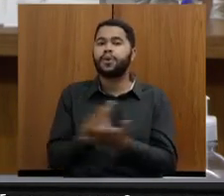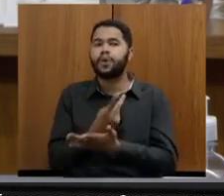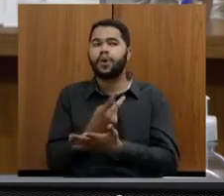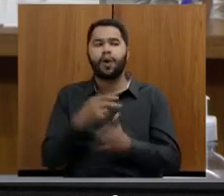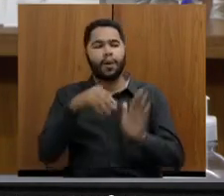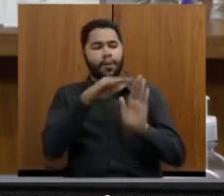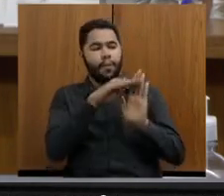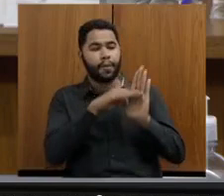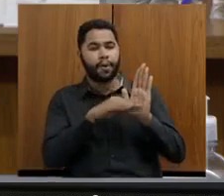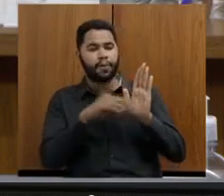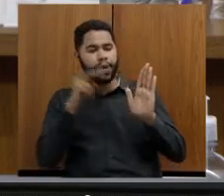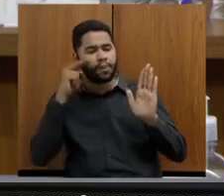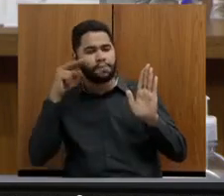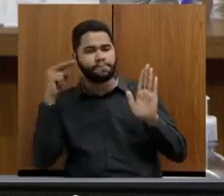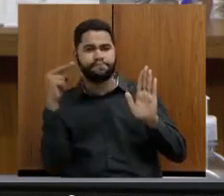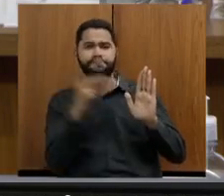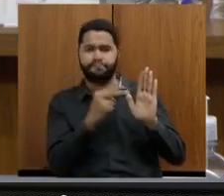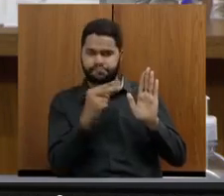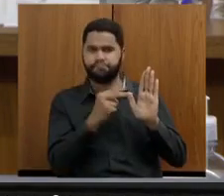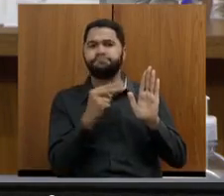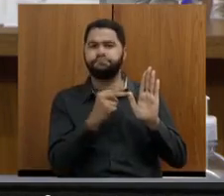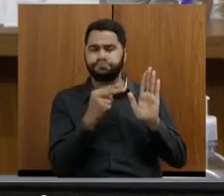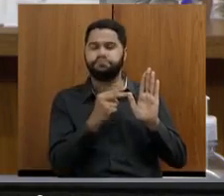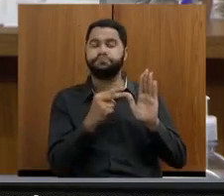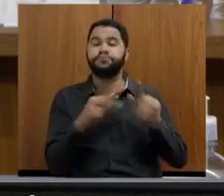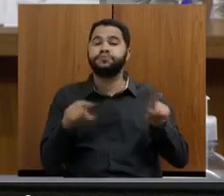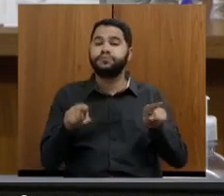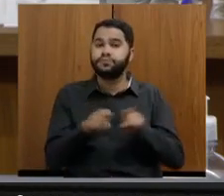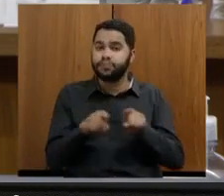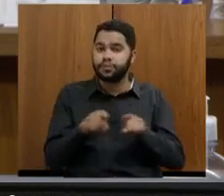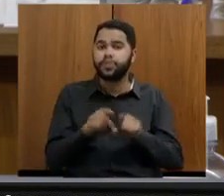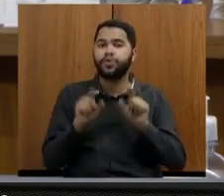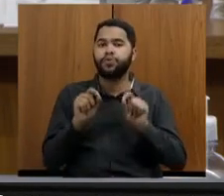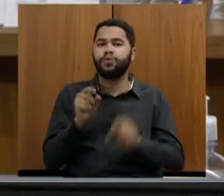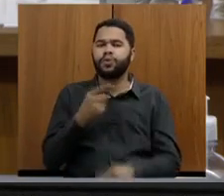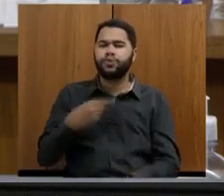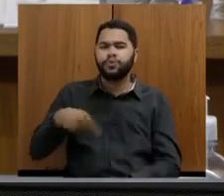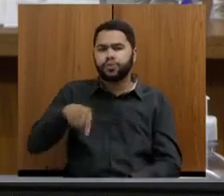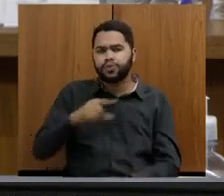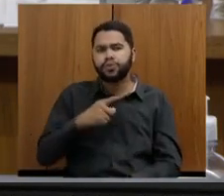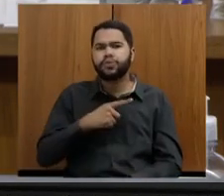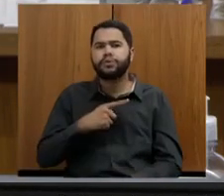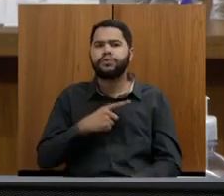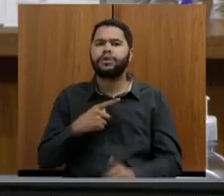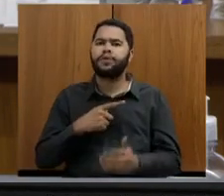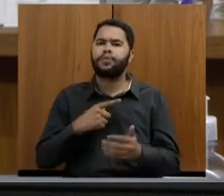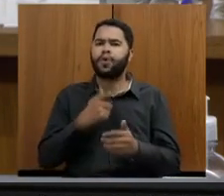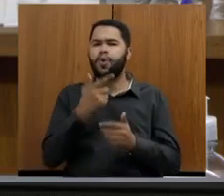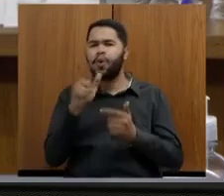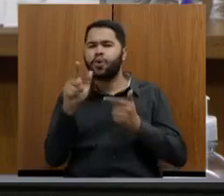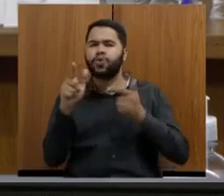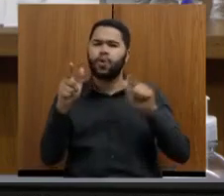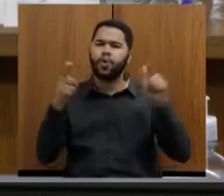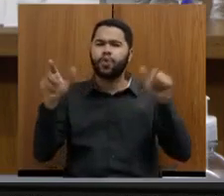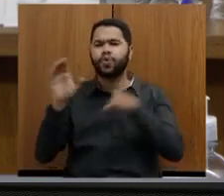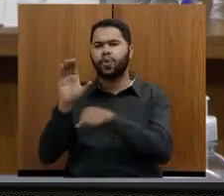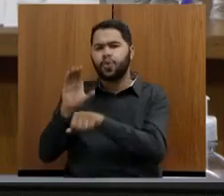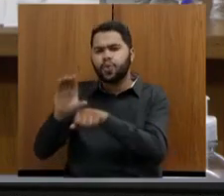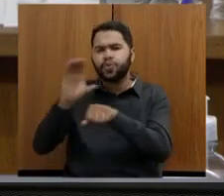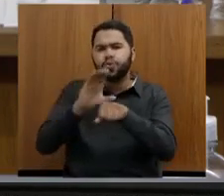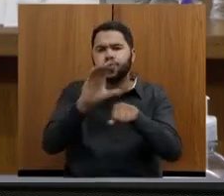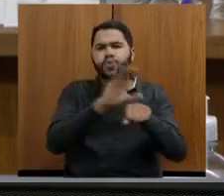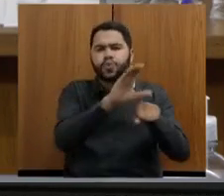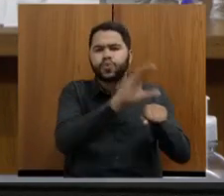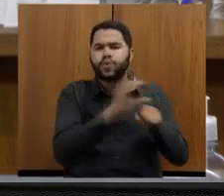observando o protocolo de segurança a Além disso nós tivemos aí diversos outros cursos como de